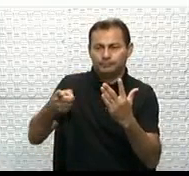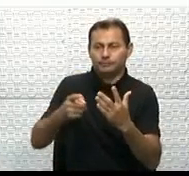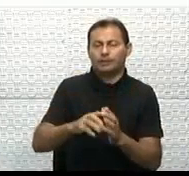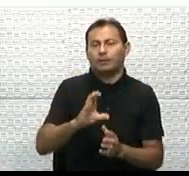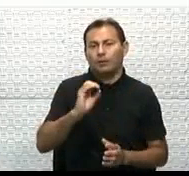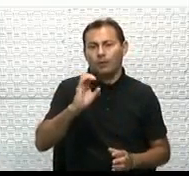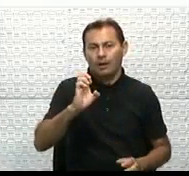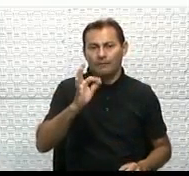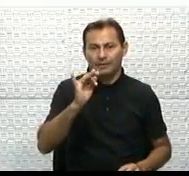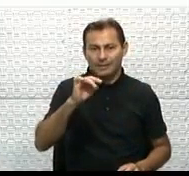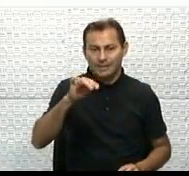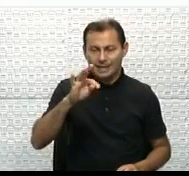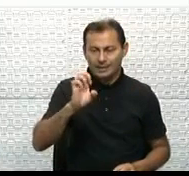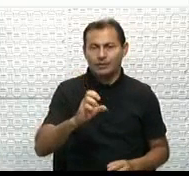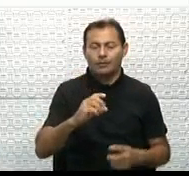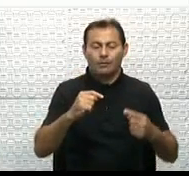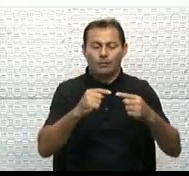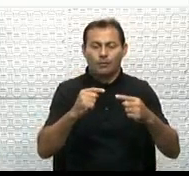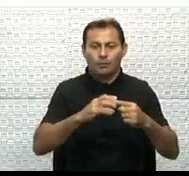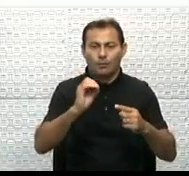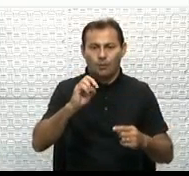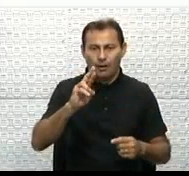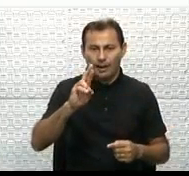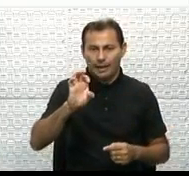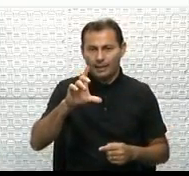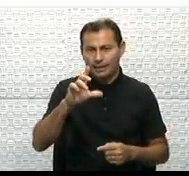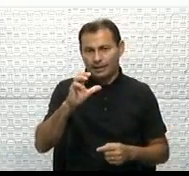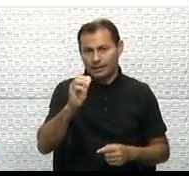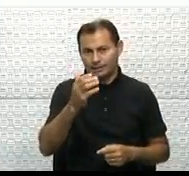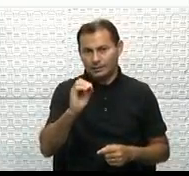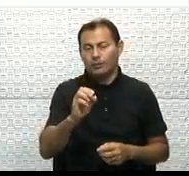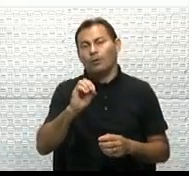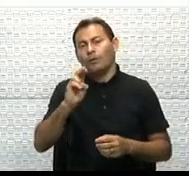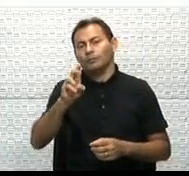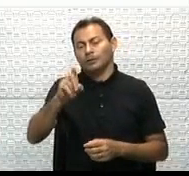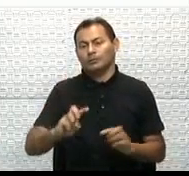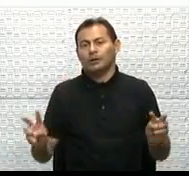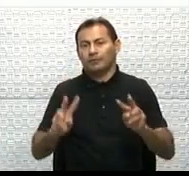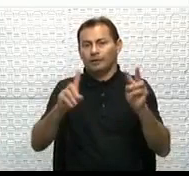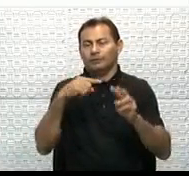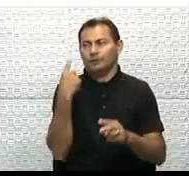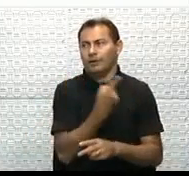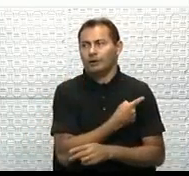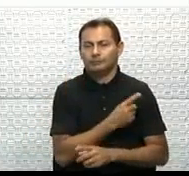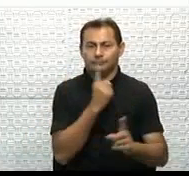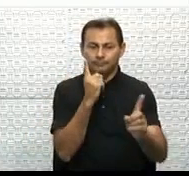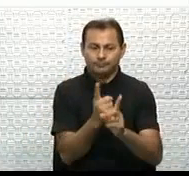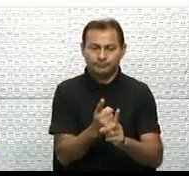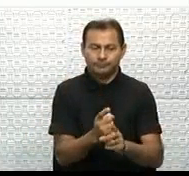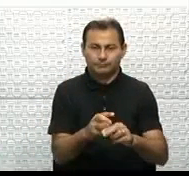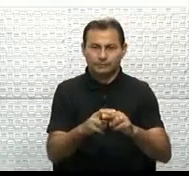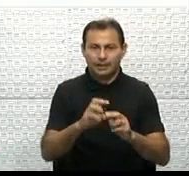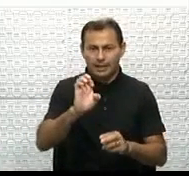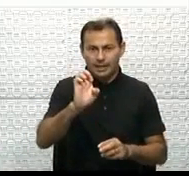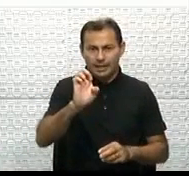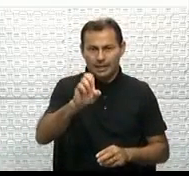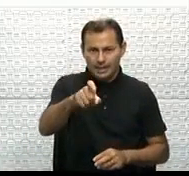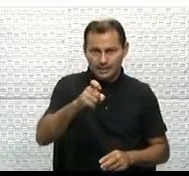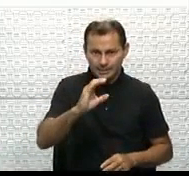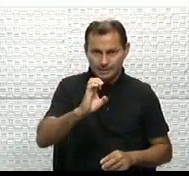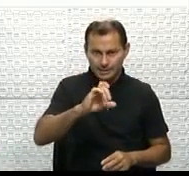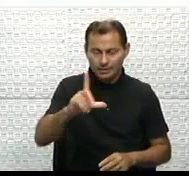do coeficiente de correlação. Ou seja, aquele valor que nós encontramos por meio do Excel, o